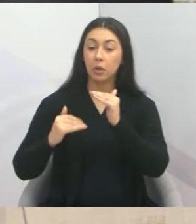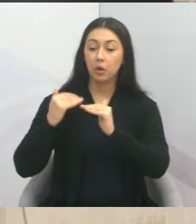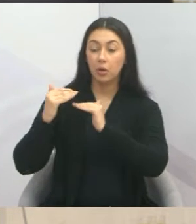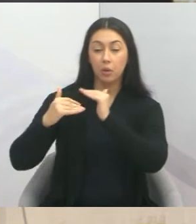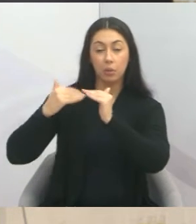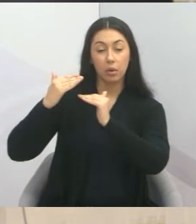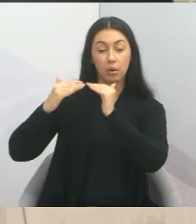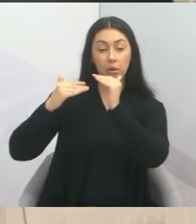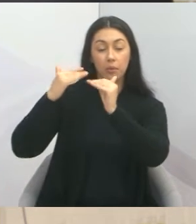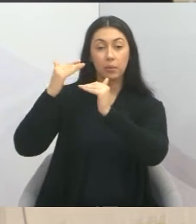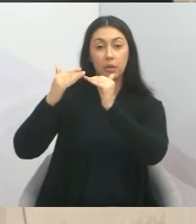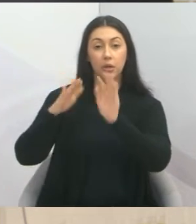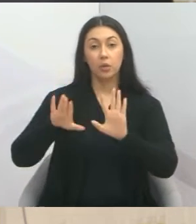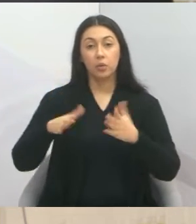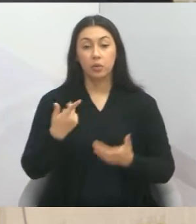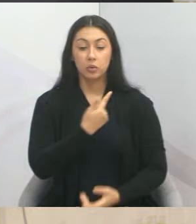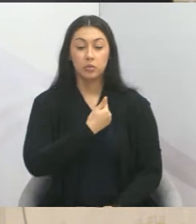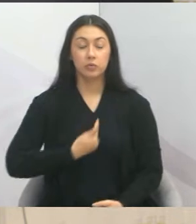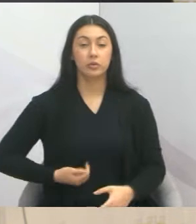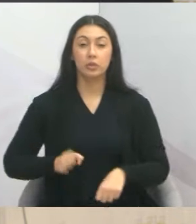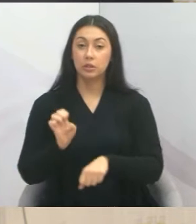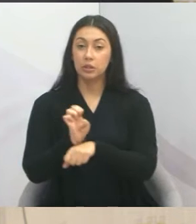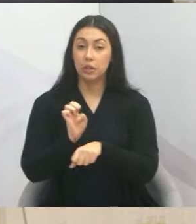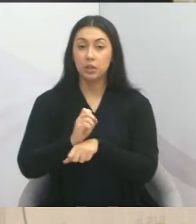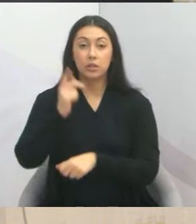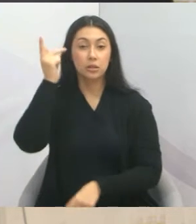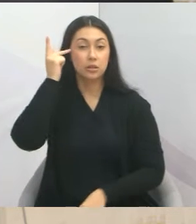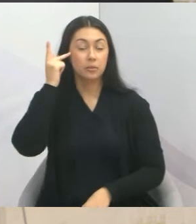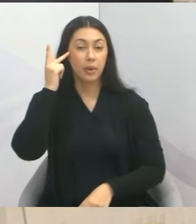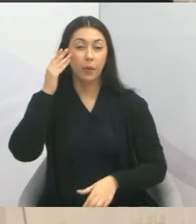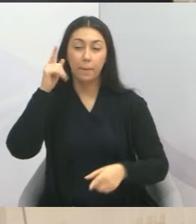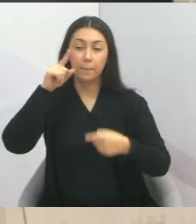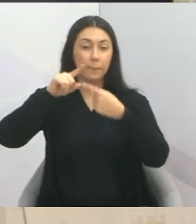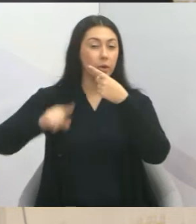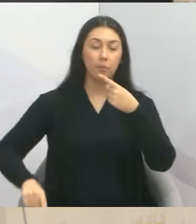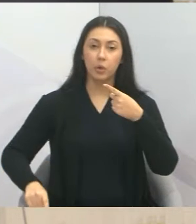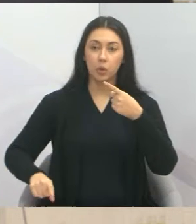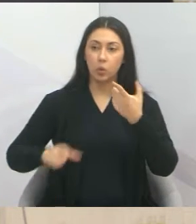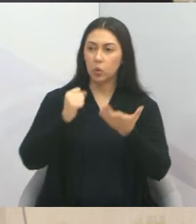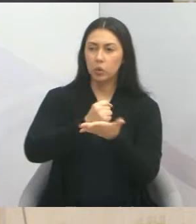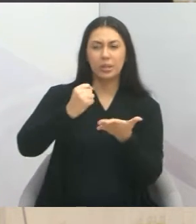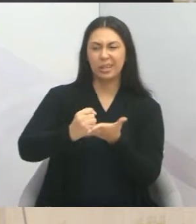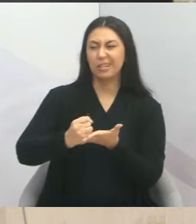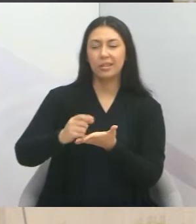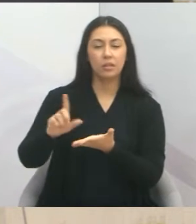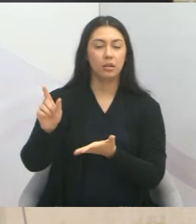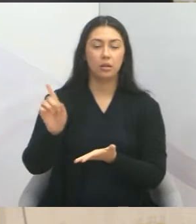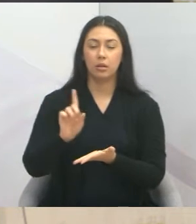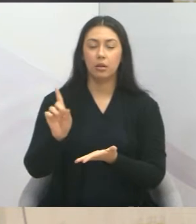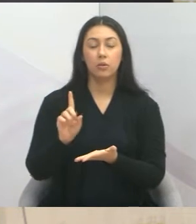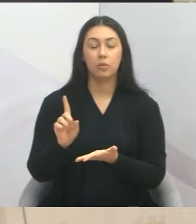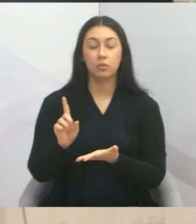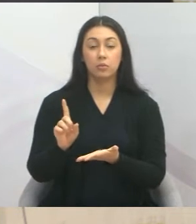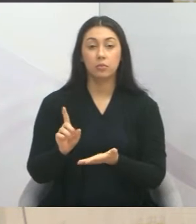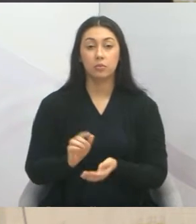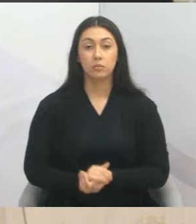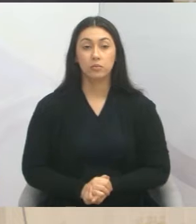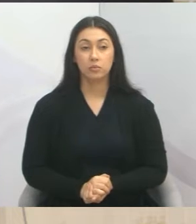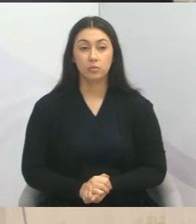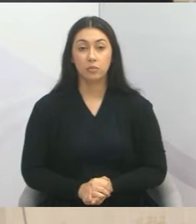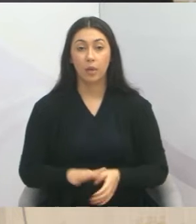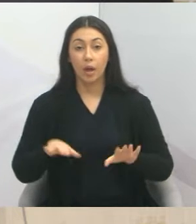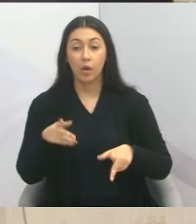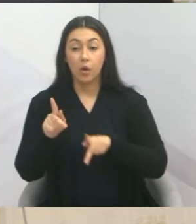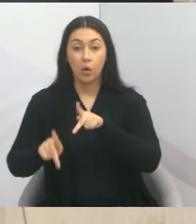1914 quando o governo de São Paulo e interrompeu a contratação de imigrantes a população japonesa no Brasil a